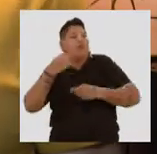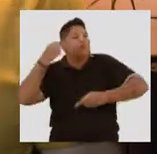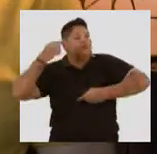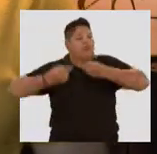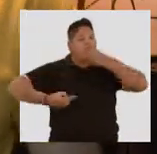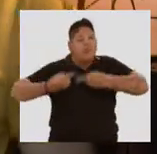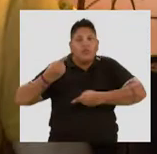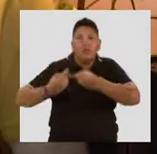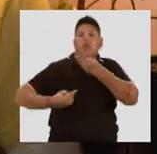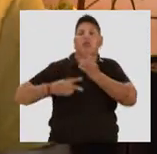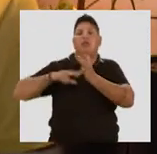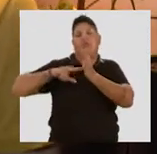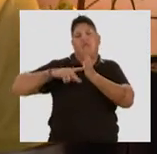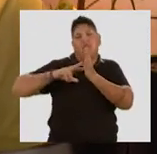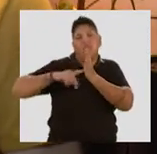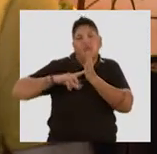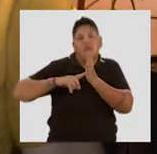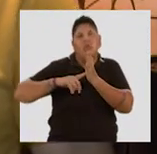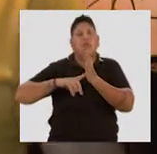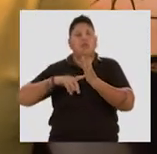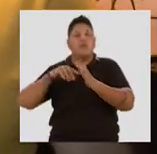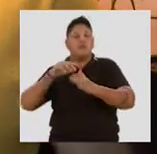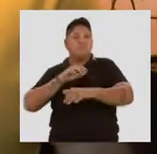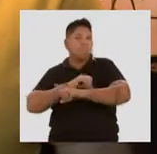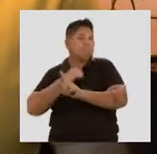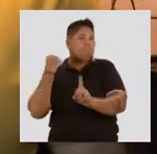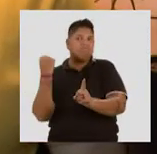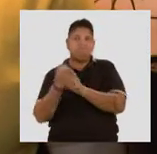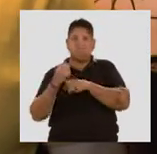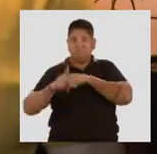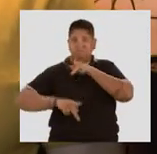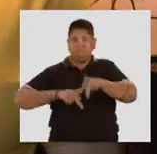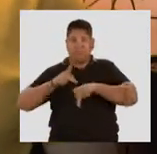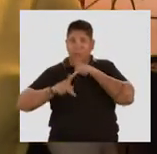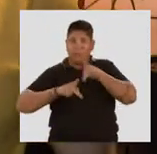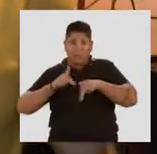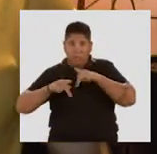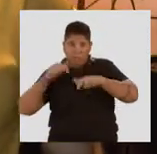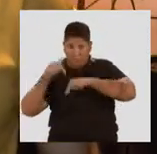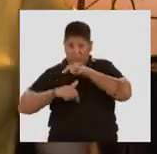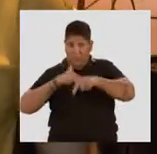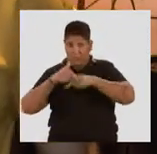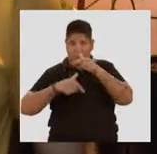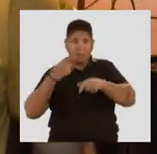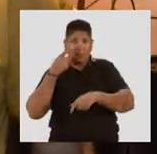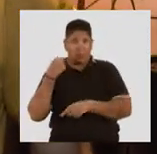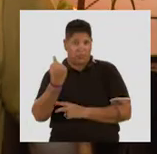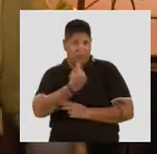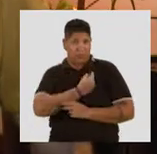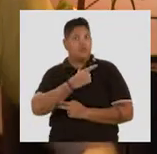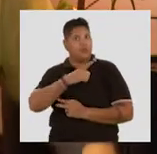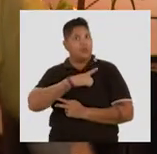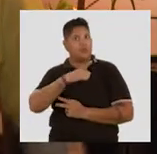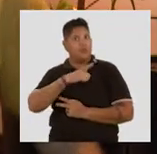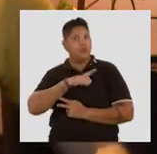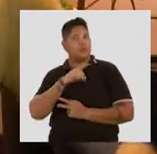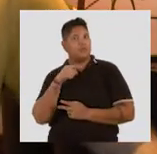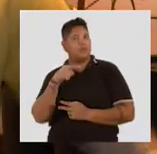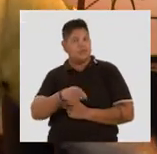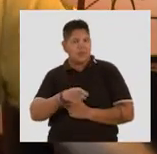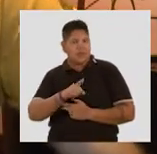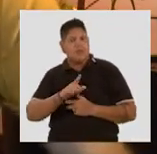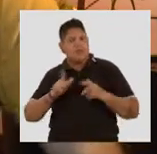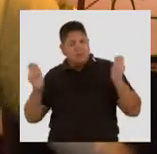sociedade, com empresas, com sindicatos, com a população em geral, os trabalhadores, para que nós